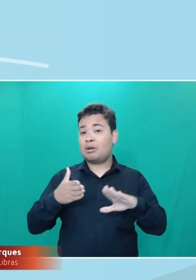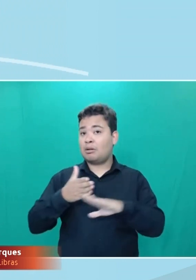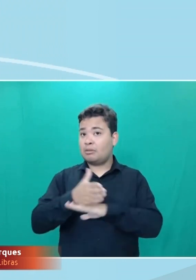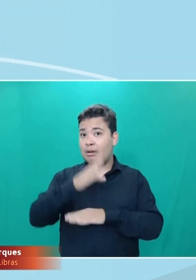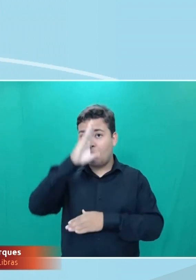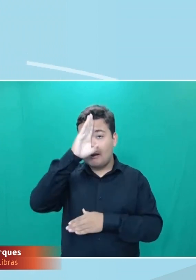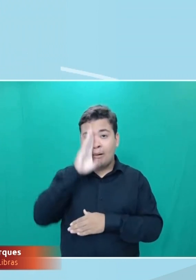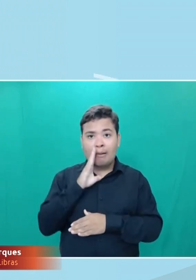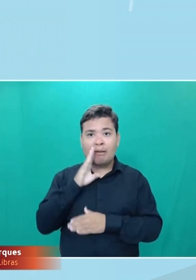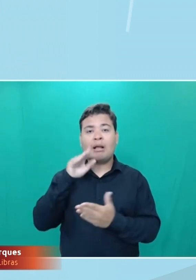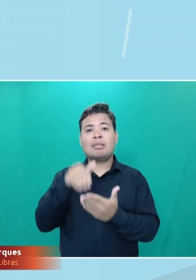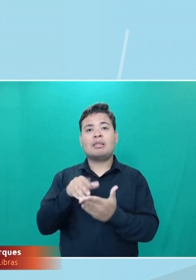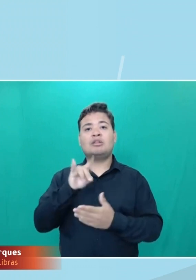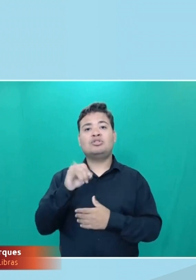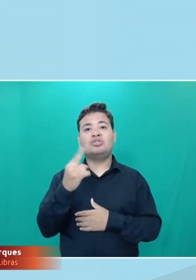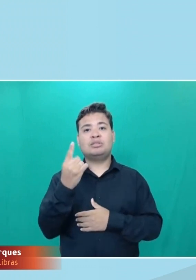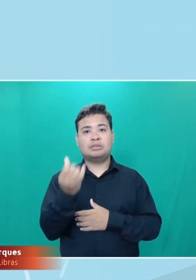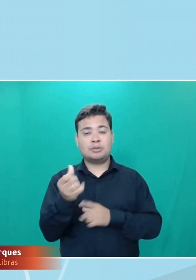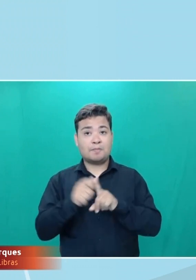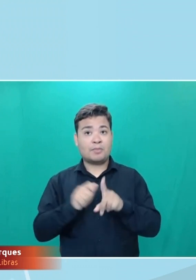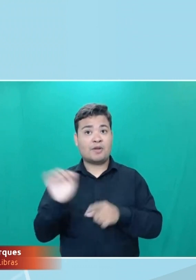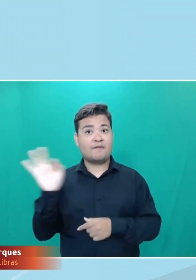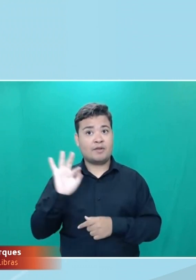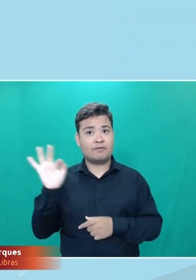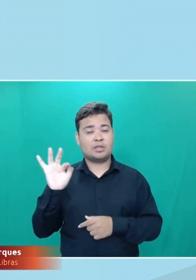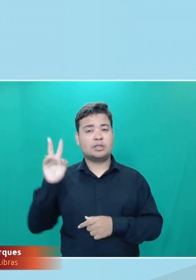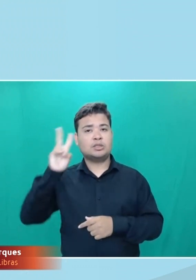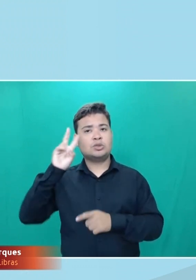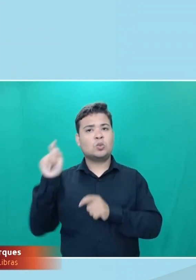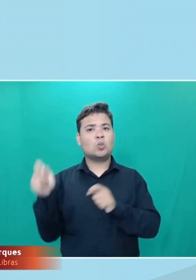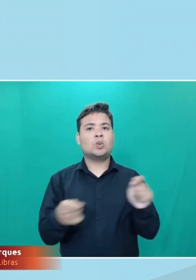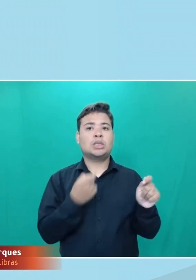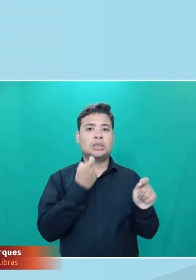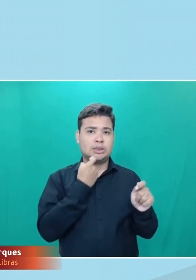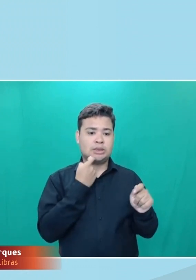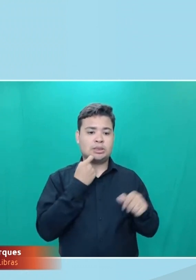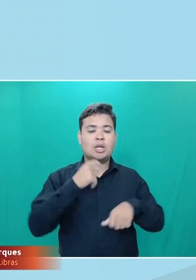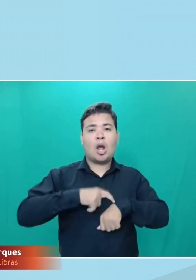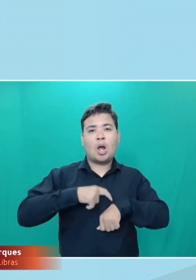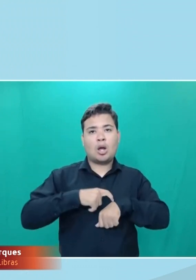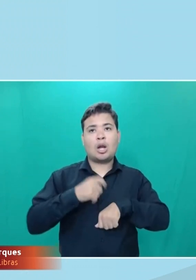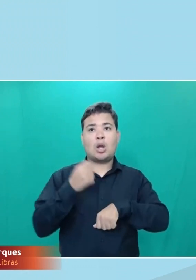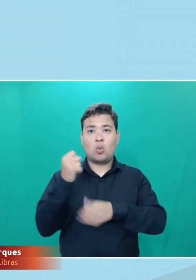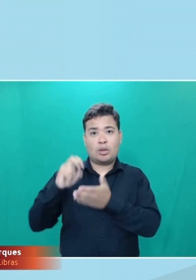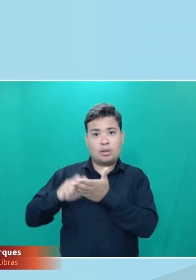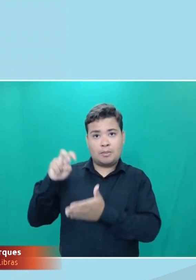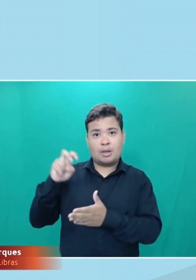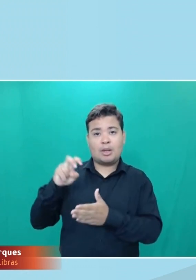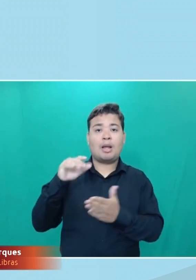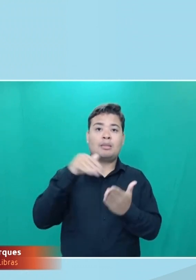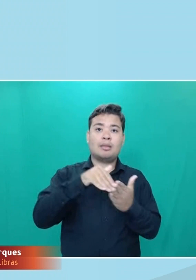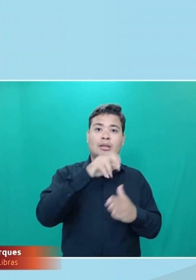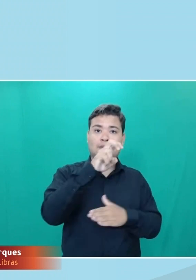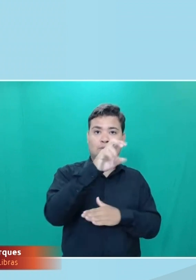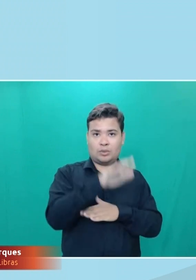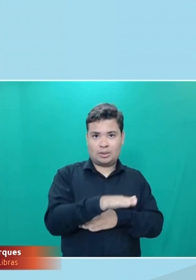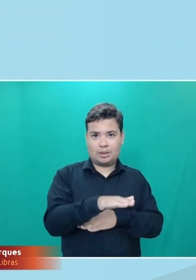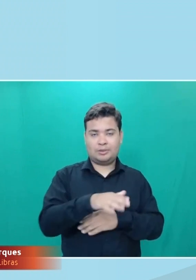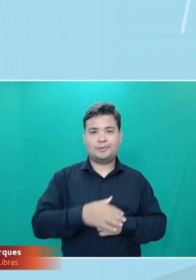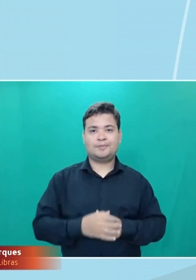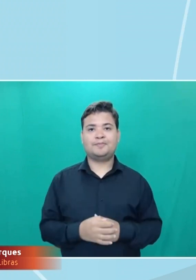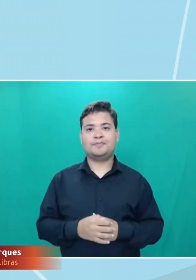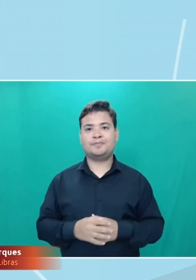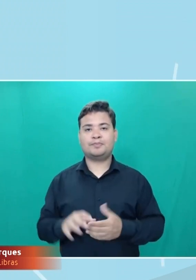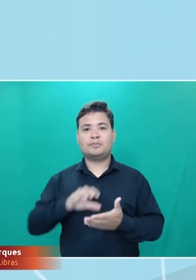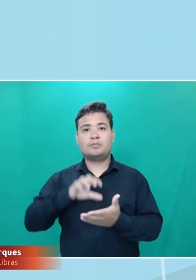dia 16 de fevereiro, de segunda a sexta-feira, das 8 horas da manhã às 5 horas da tarde. O Centro Cultural